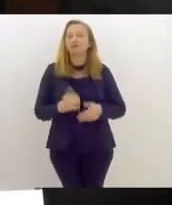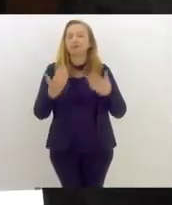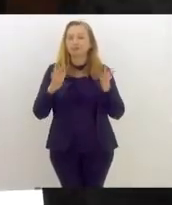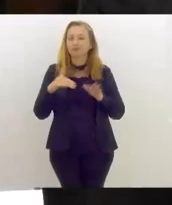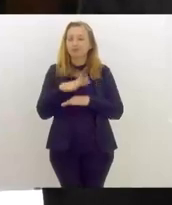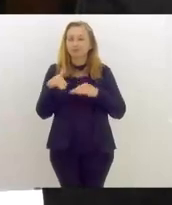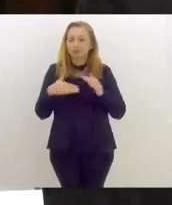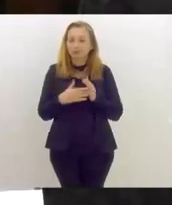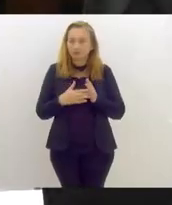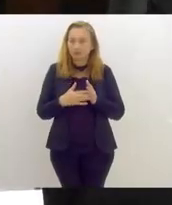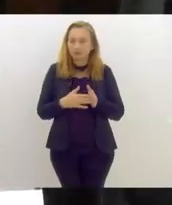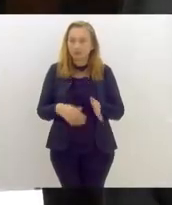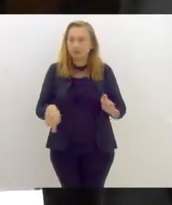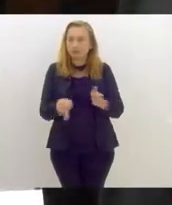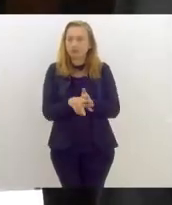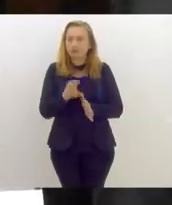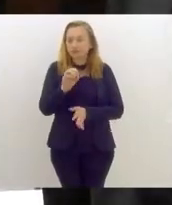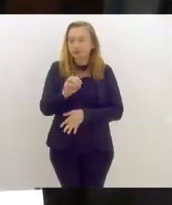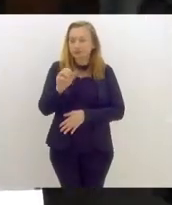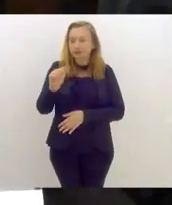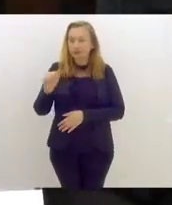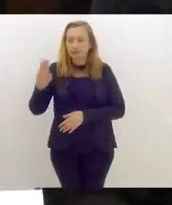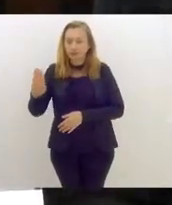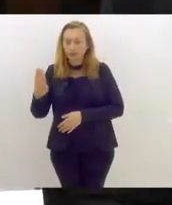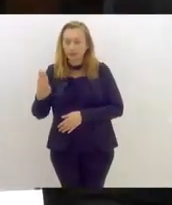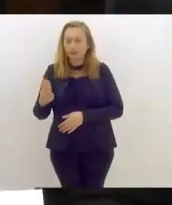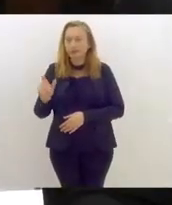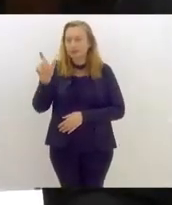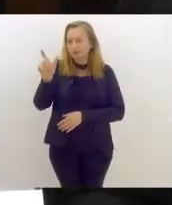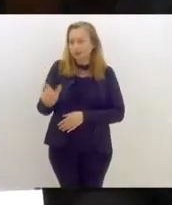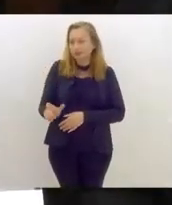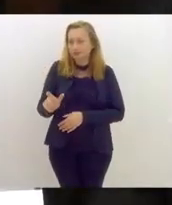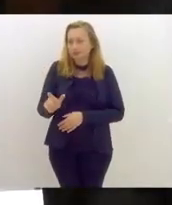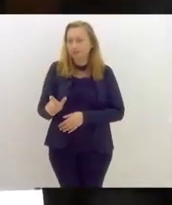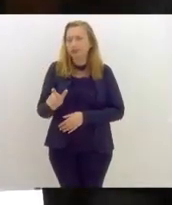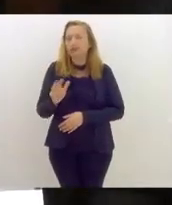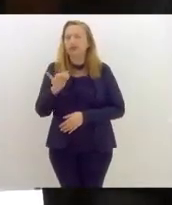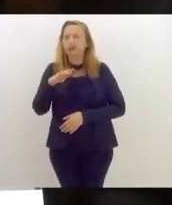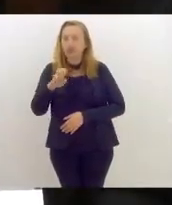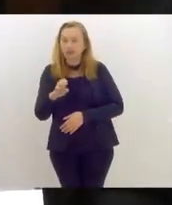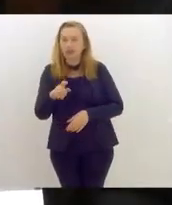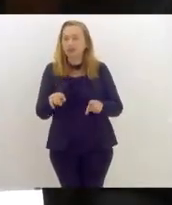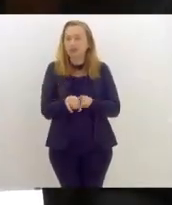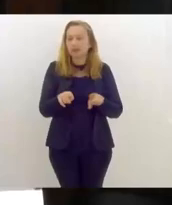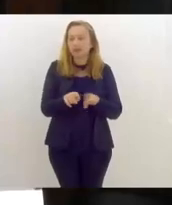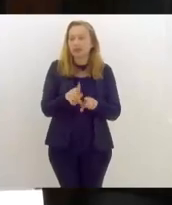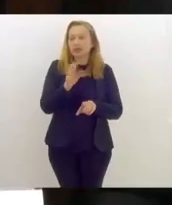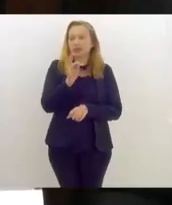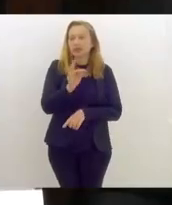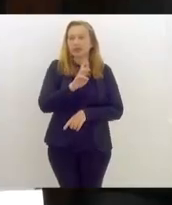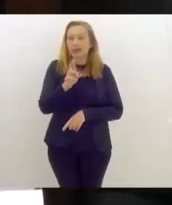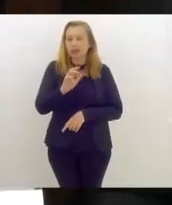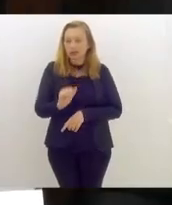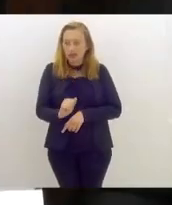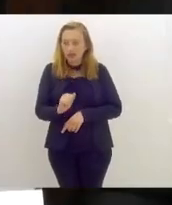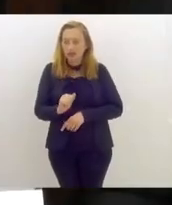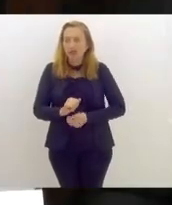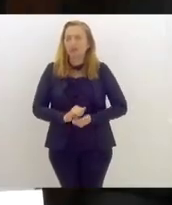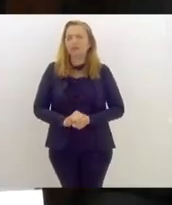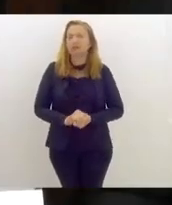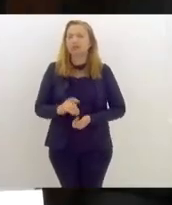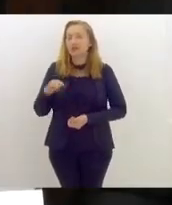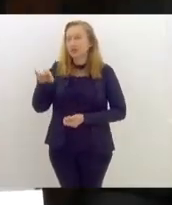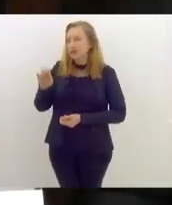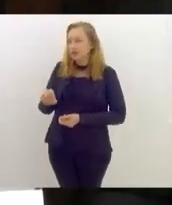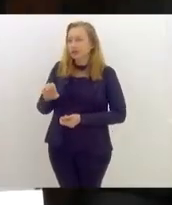todos os integrantes da OAB nas figuras do Dr Felipe Santa Cruz e da Dra natureza Basílio ao Dr Felipe Santa